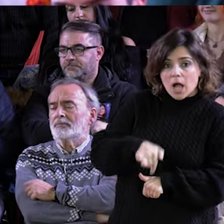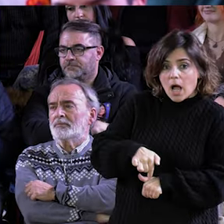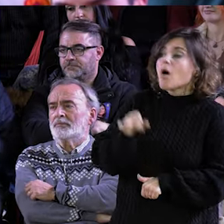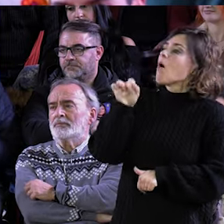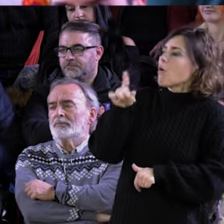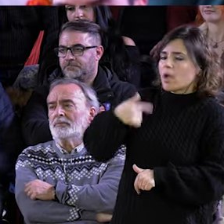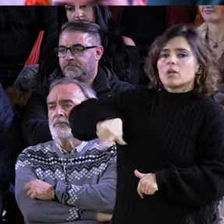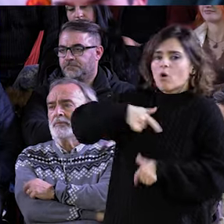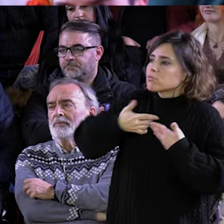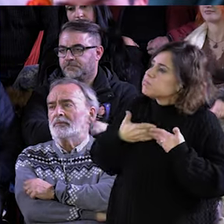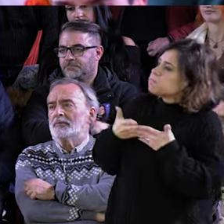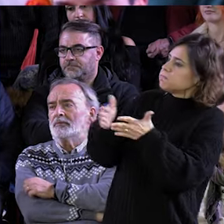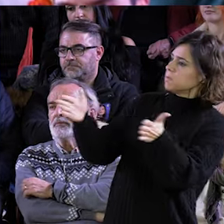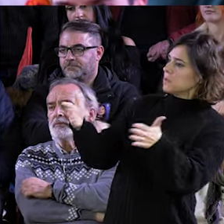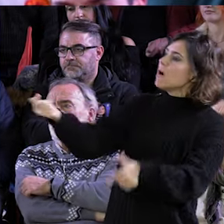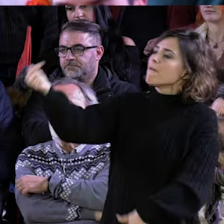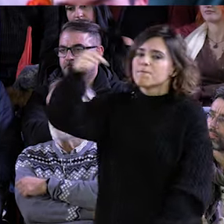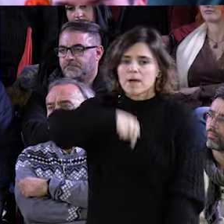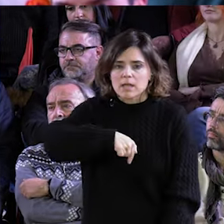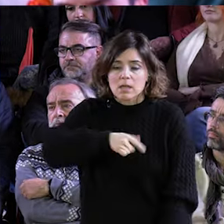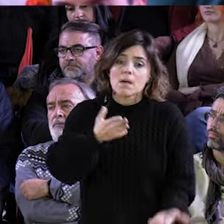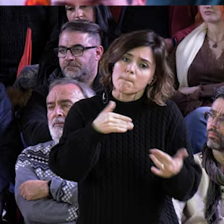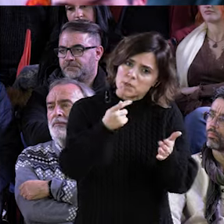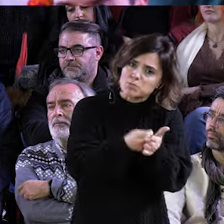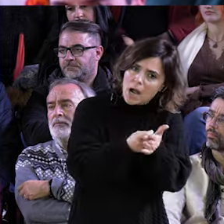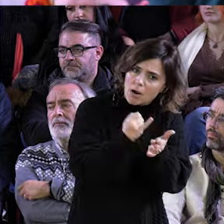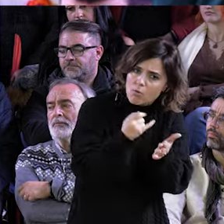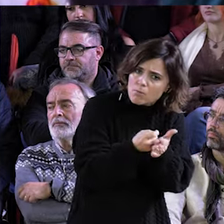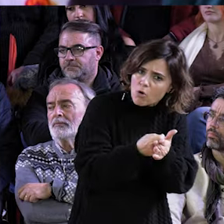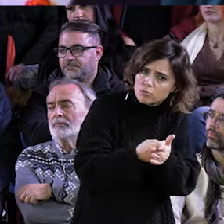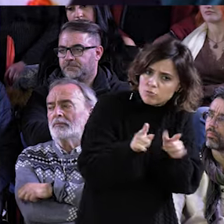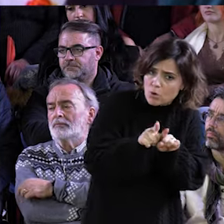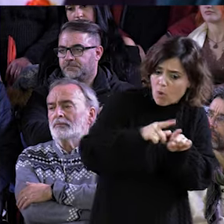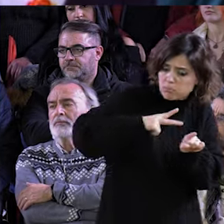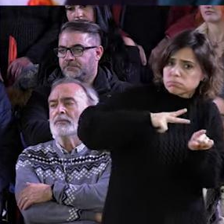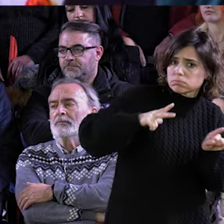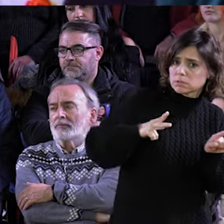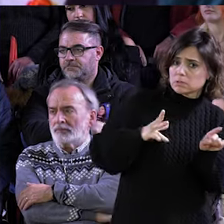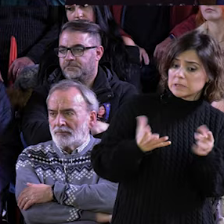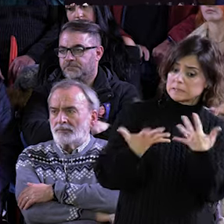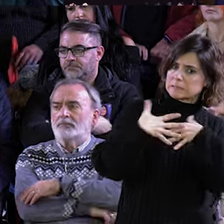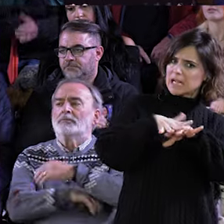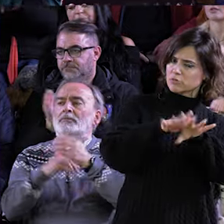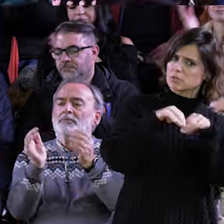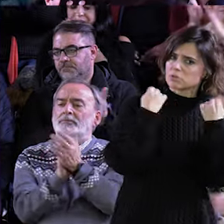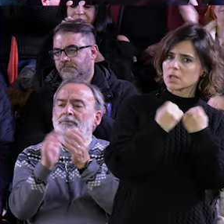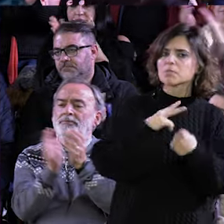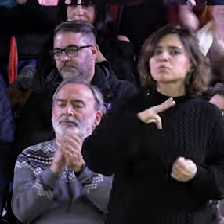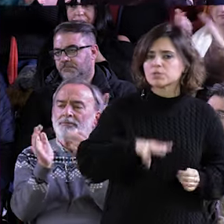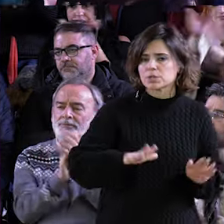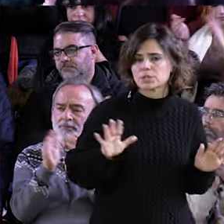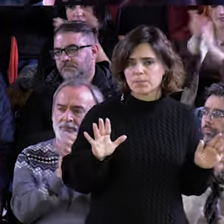vir, mas passam a pagar cá os seus impostos, como nós, em igualdade de circunstâncias, integrando-se na sociedade portuguesa.